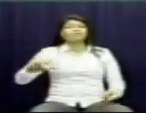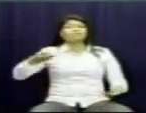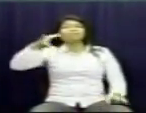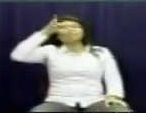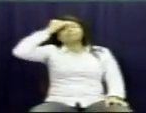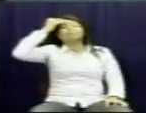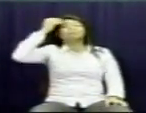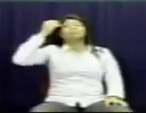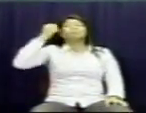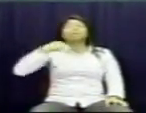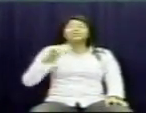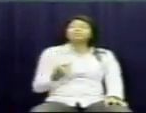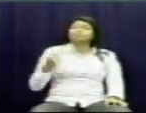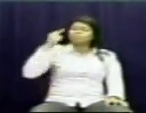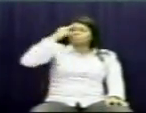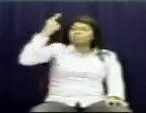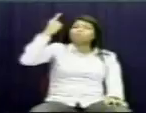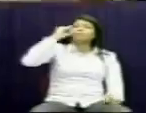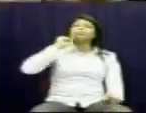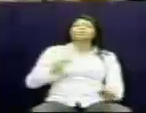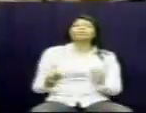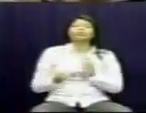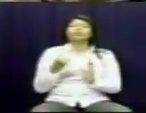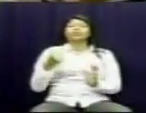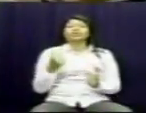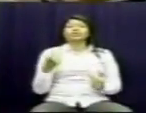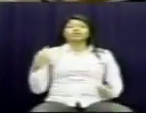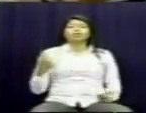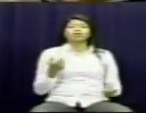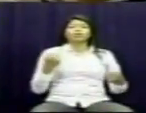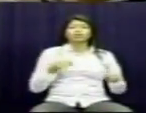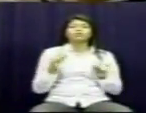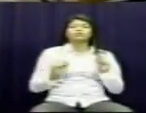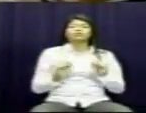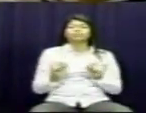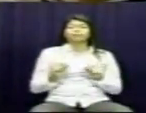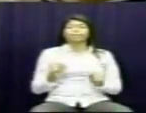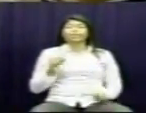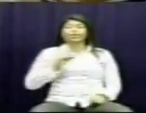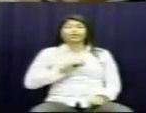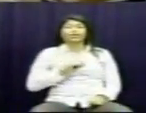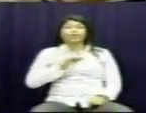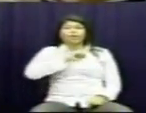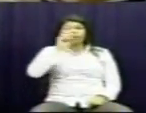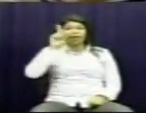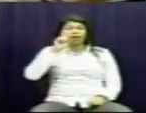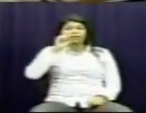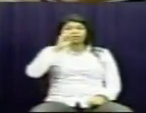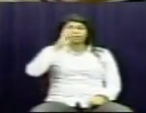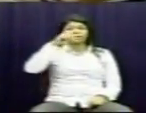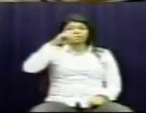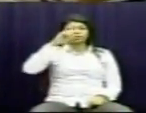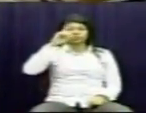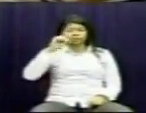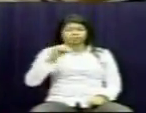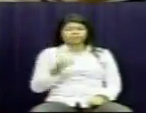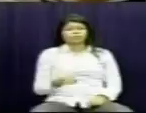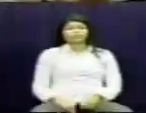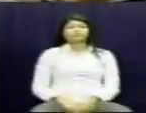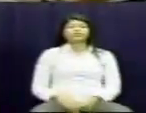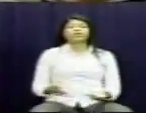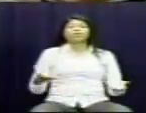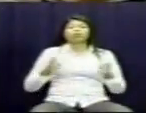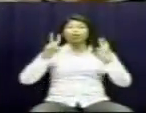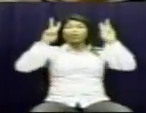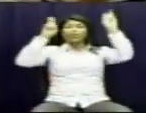dois projetos que tramitam no Senado da República. E o tema ele foi renovado aqui no estado do